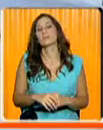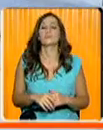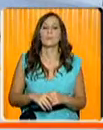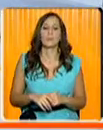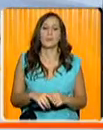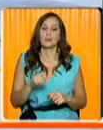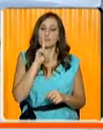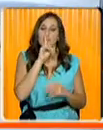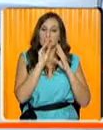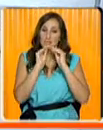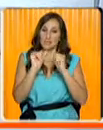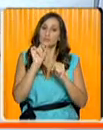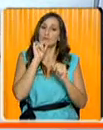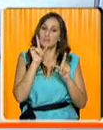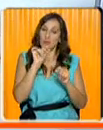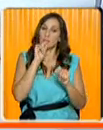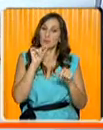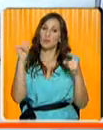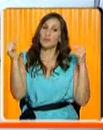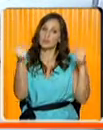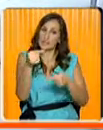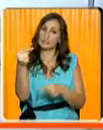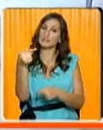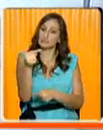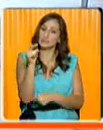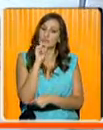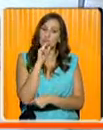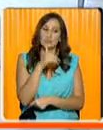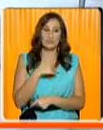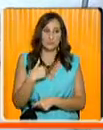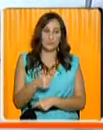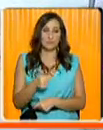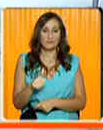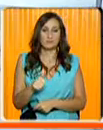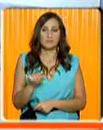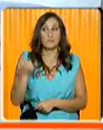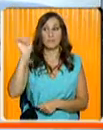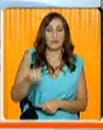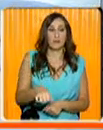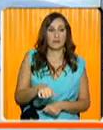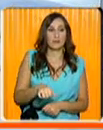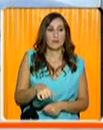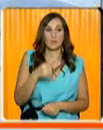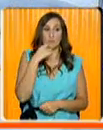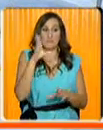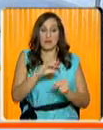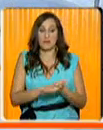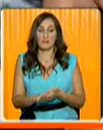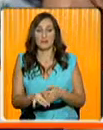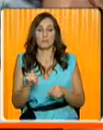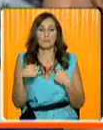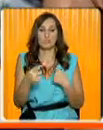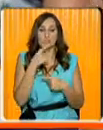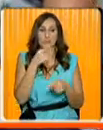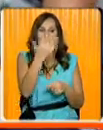que o silêncio pode ser dramático. Eu digo, já não dizem nada. Eu digo, estou bem, estás bem, estou bem. 10 mil vezes, já nem digo nada, porque depois